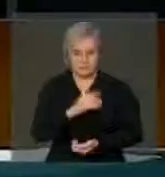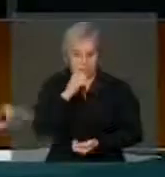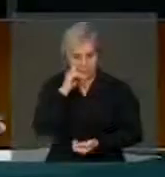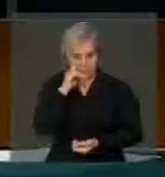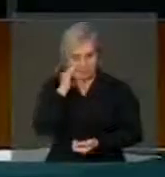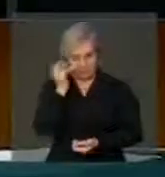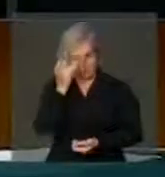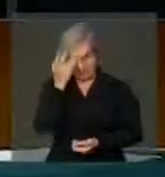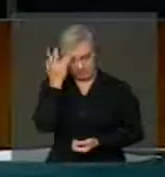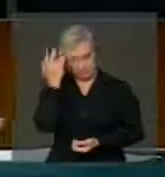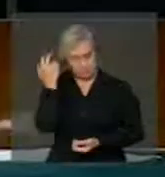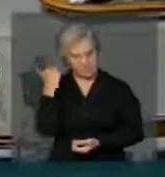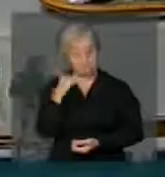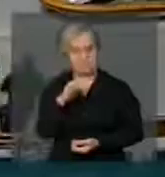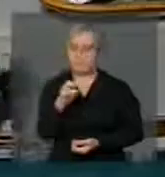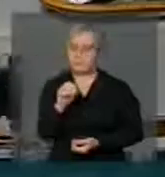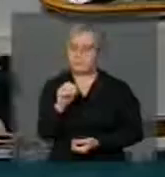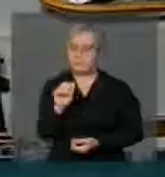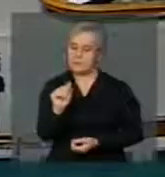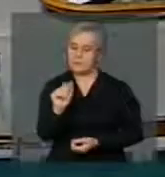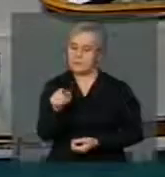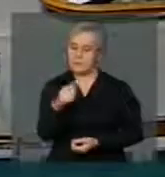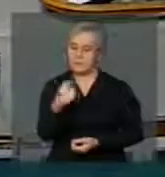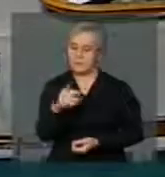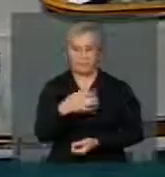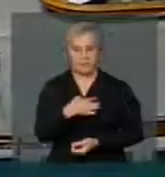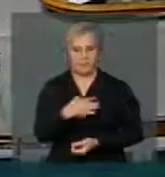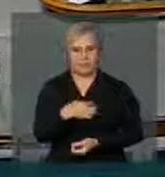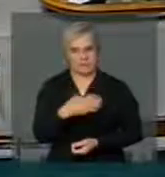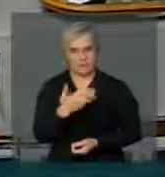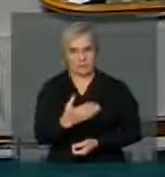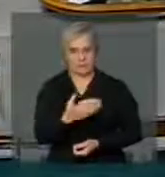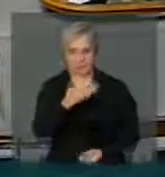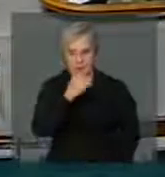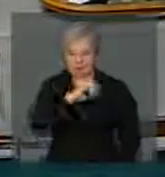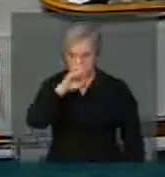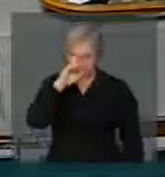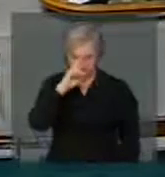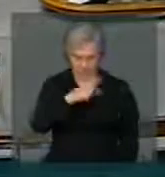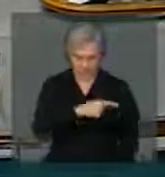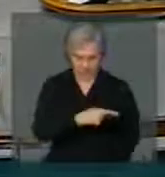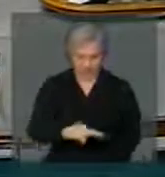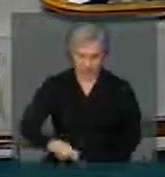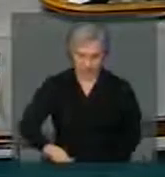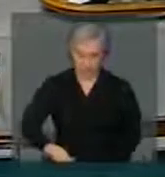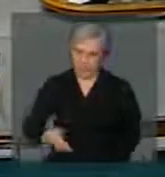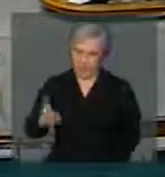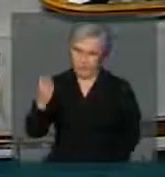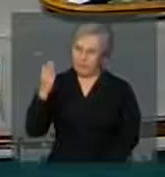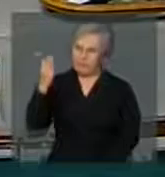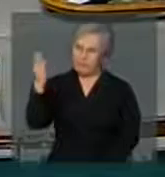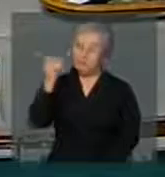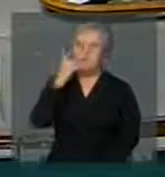Com a palavra o deputado João Galberto. Senhor presidente, senhoras deputadas, senhores deputados.